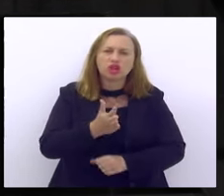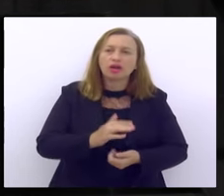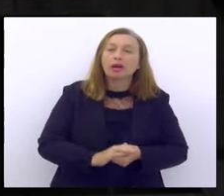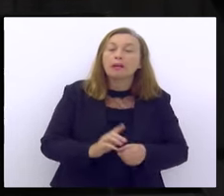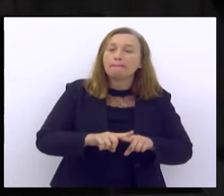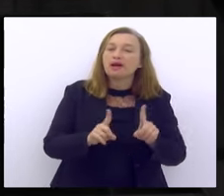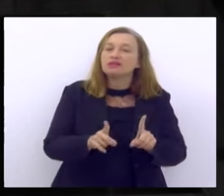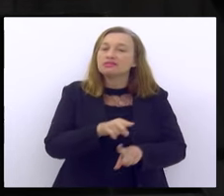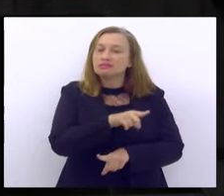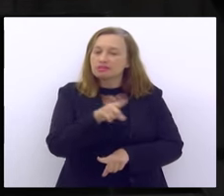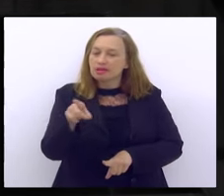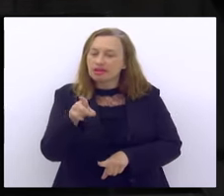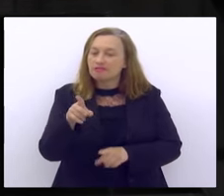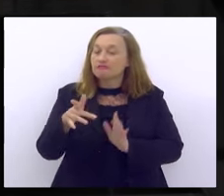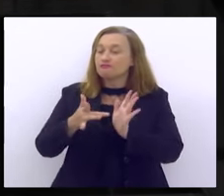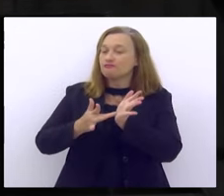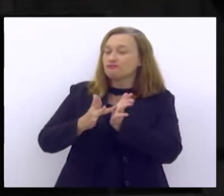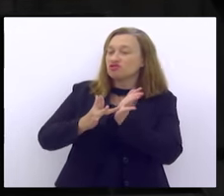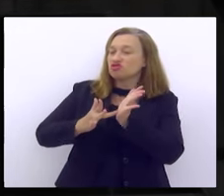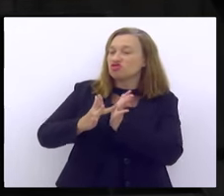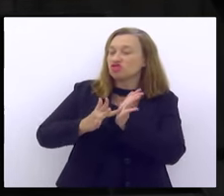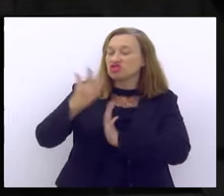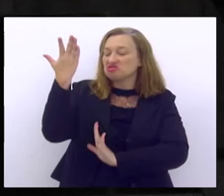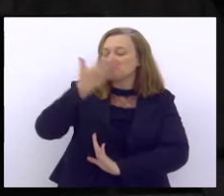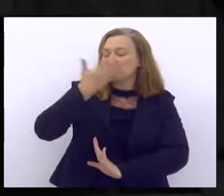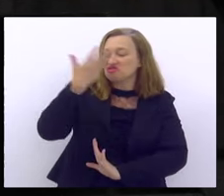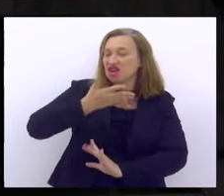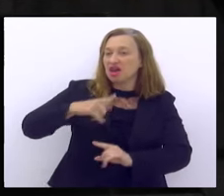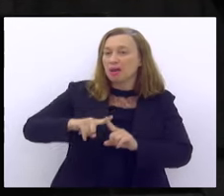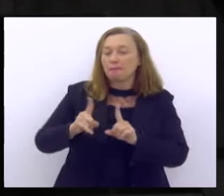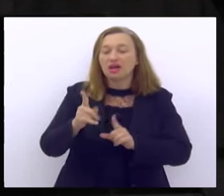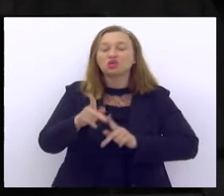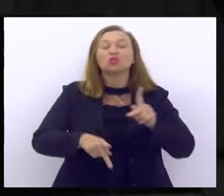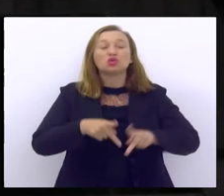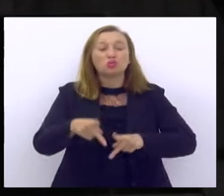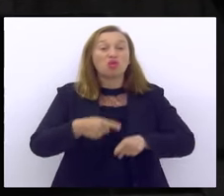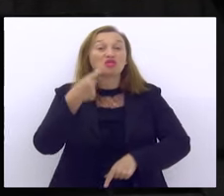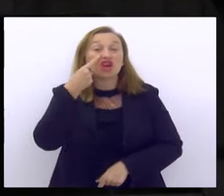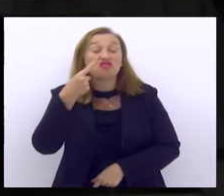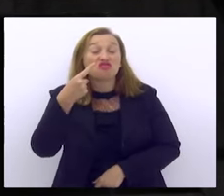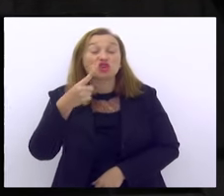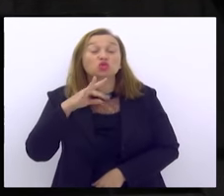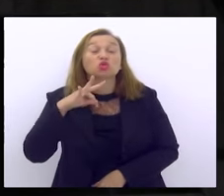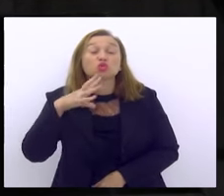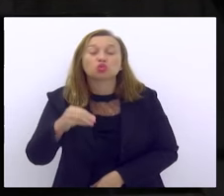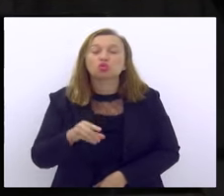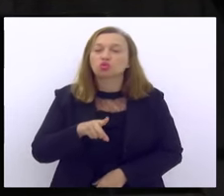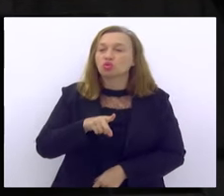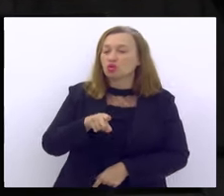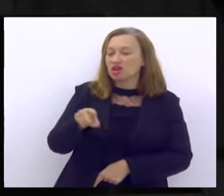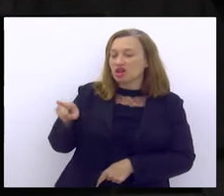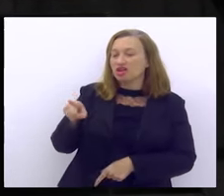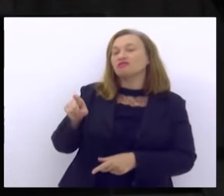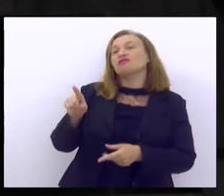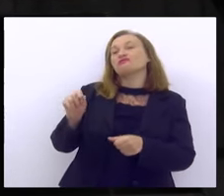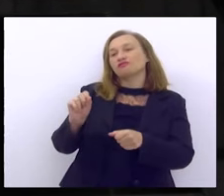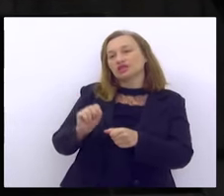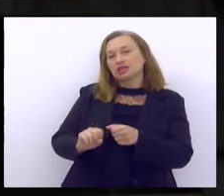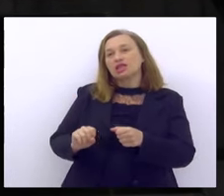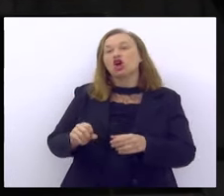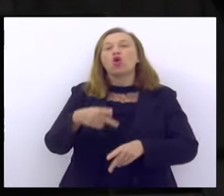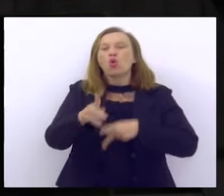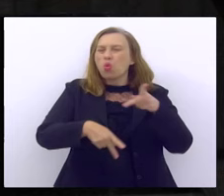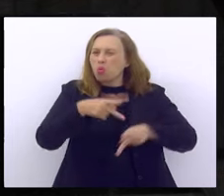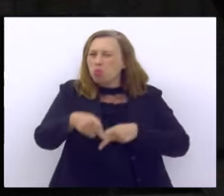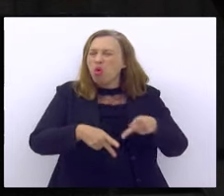Mas eles fingem que não vê. Mas a população está vendo tudo que eles estão fazendo. O povo do